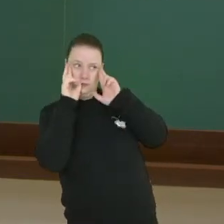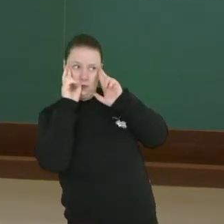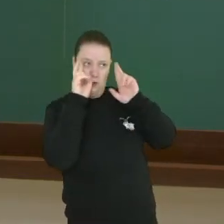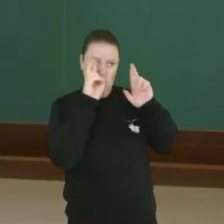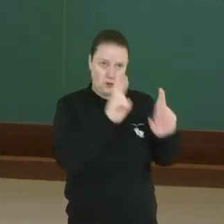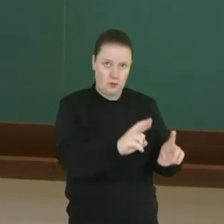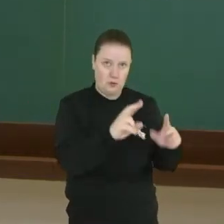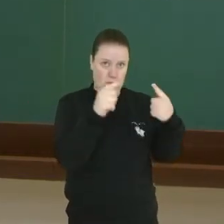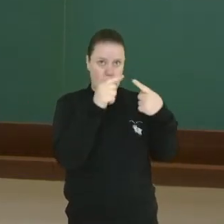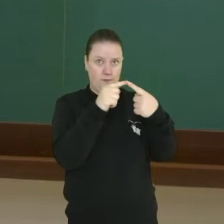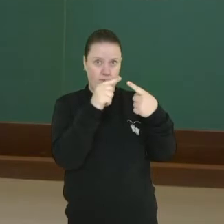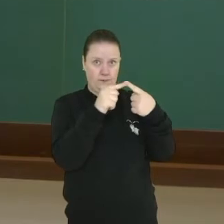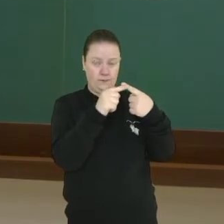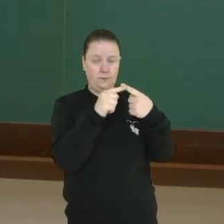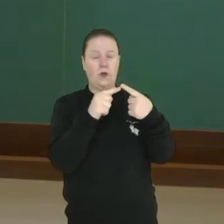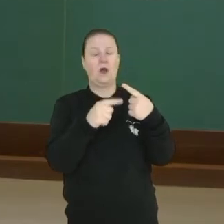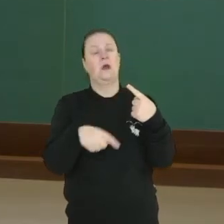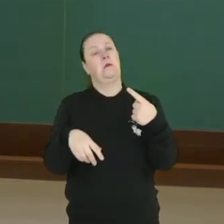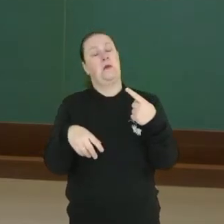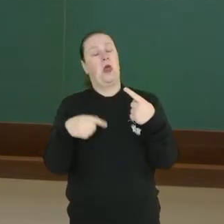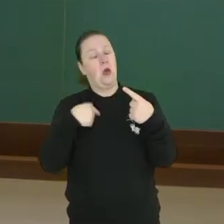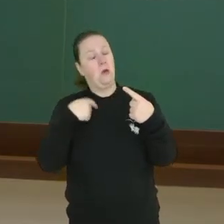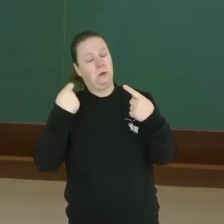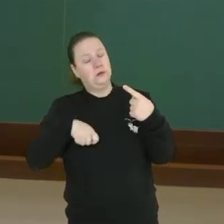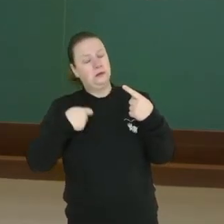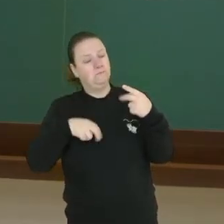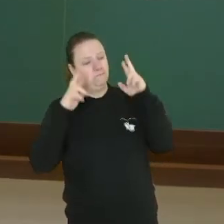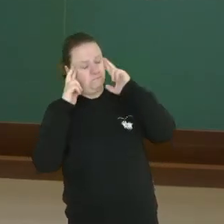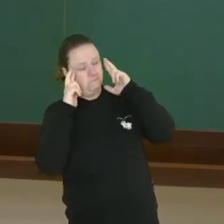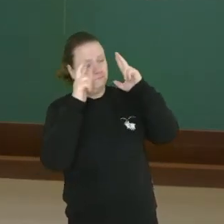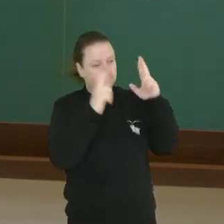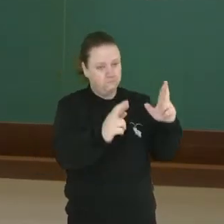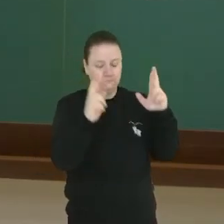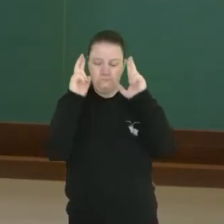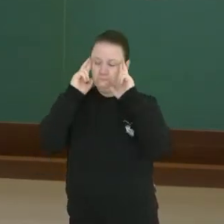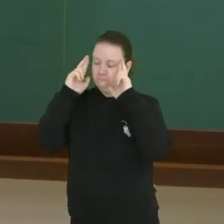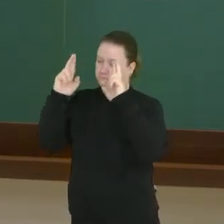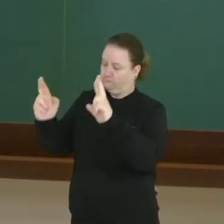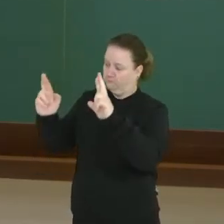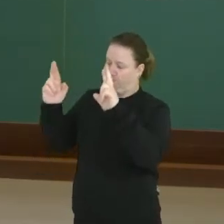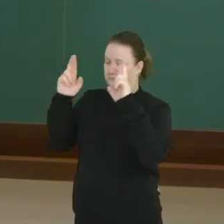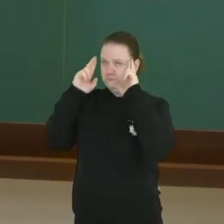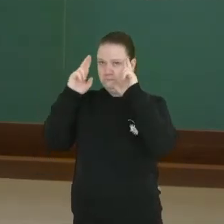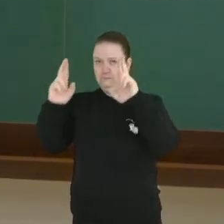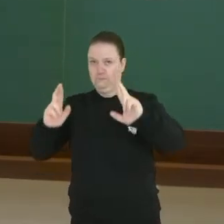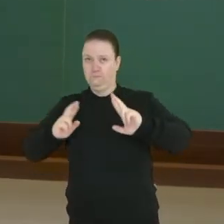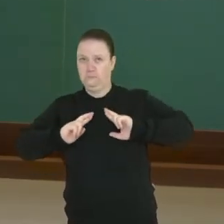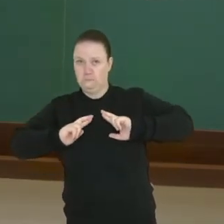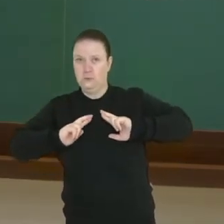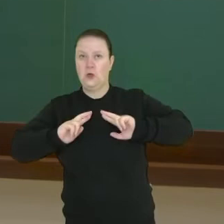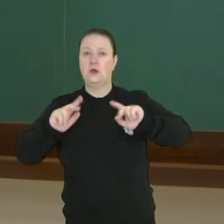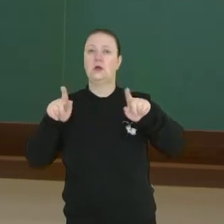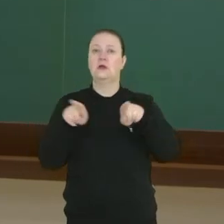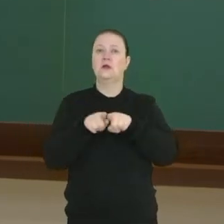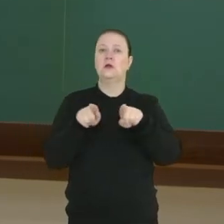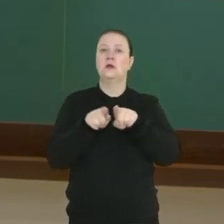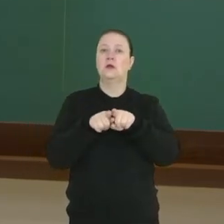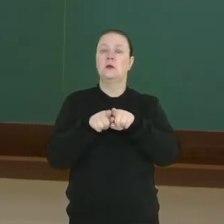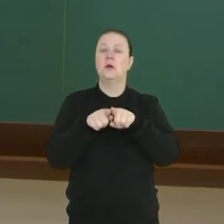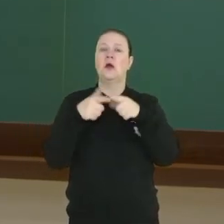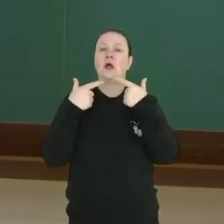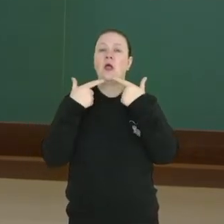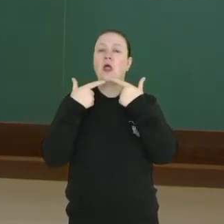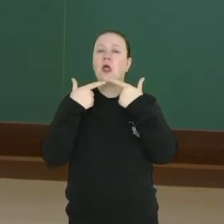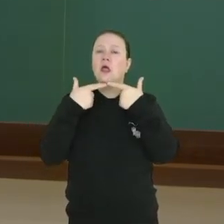por exemplo, certo? Que eu tenho que ter um para com o outro. A questão da linguagem, vocês vão perceber